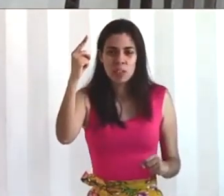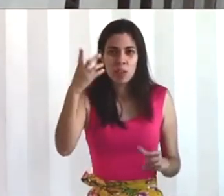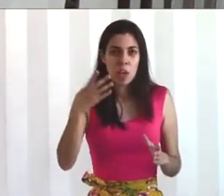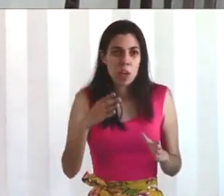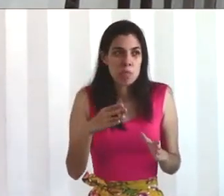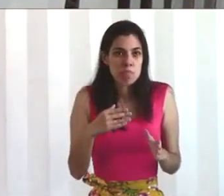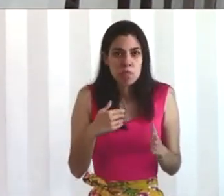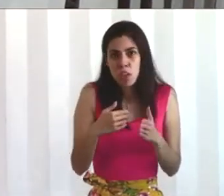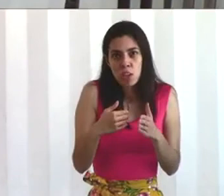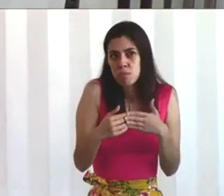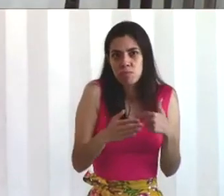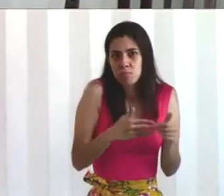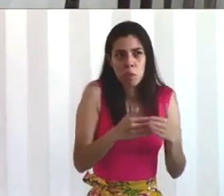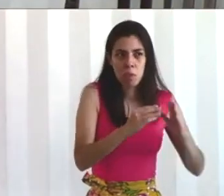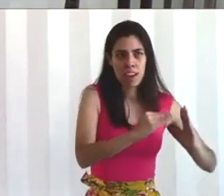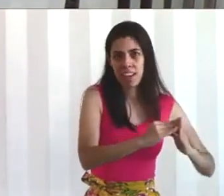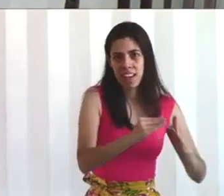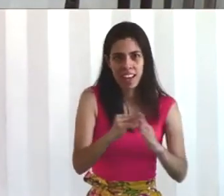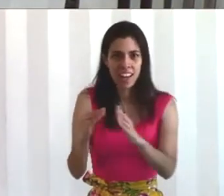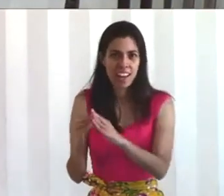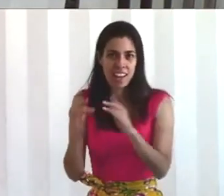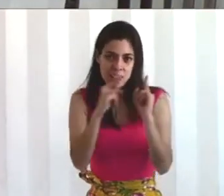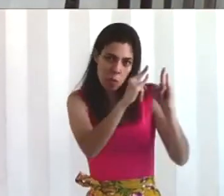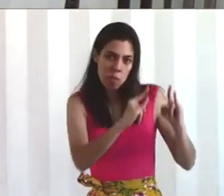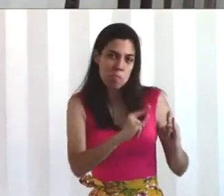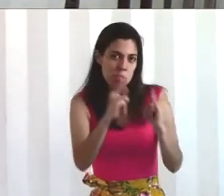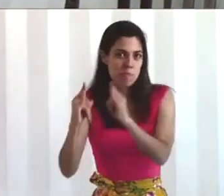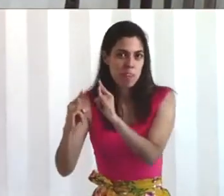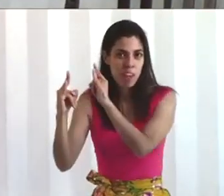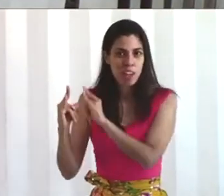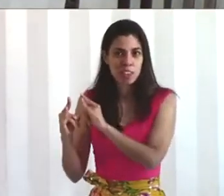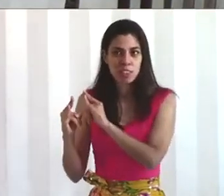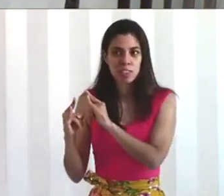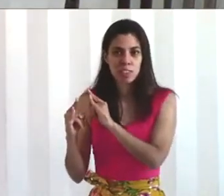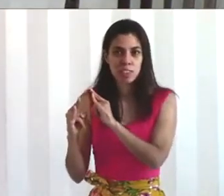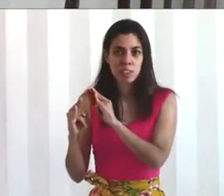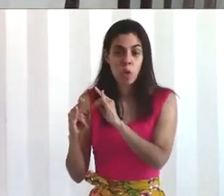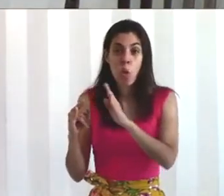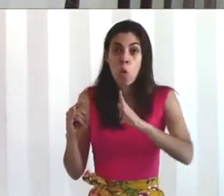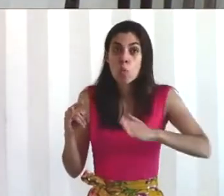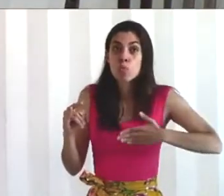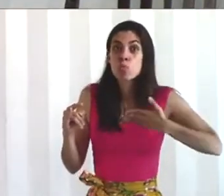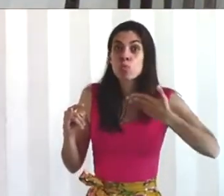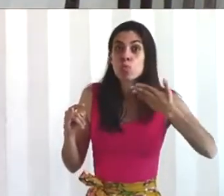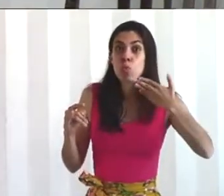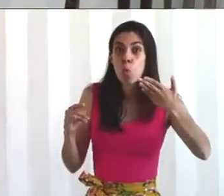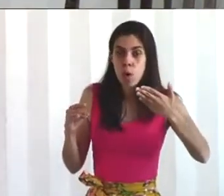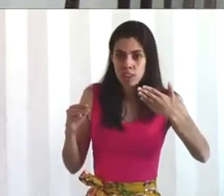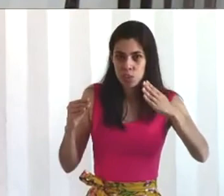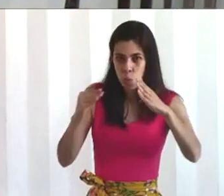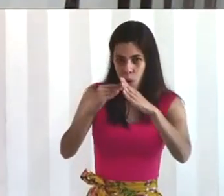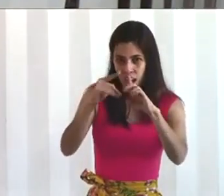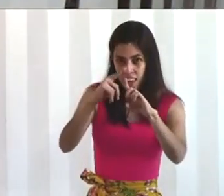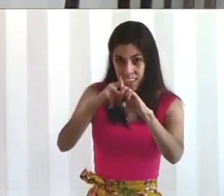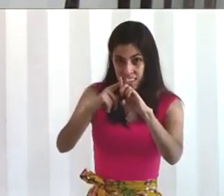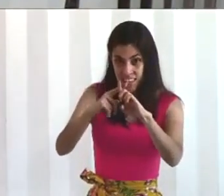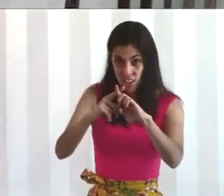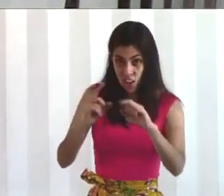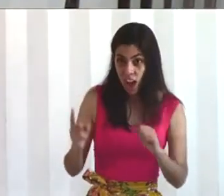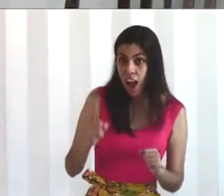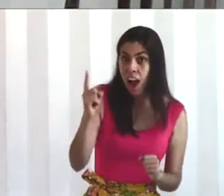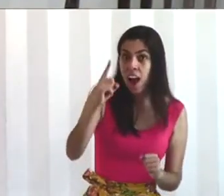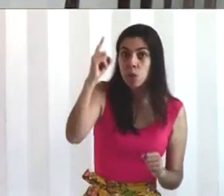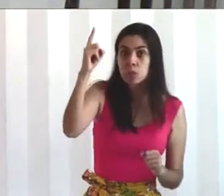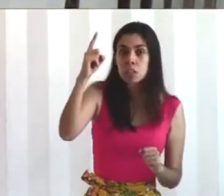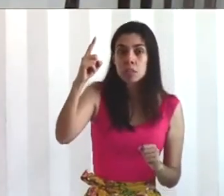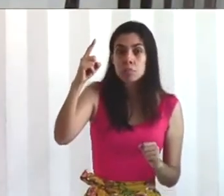antigas da Europa, de qualquer lugar que a pessoa está na cidade, ela vê a igreja. Isso acontece em algumas cidades. As pessoas